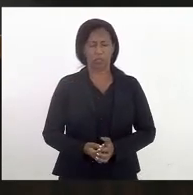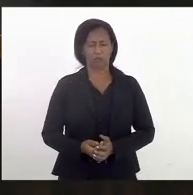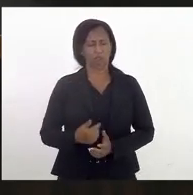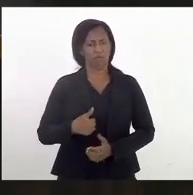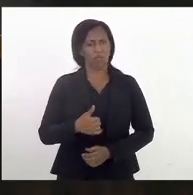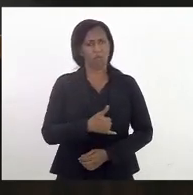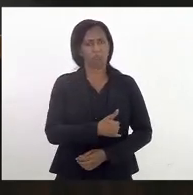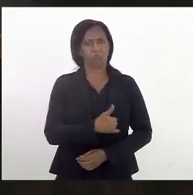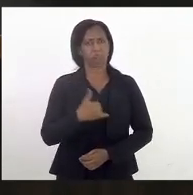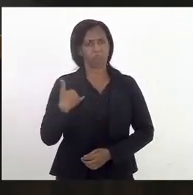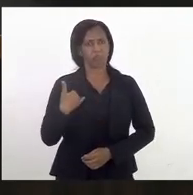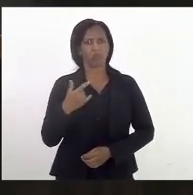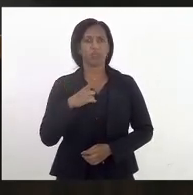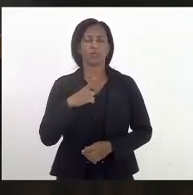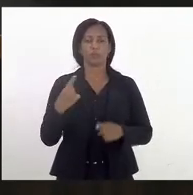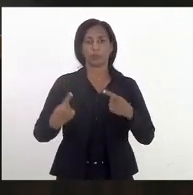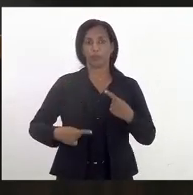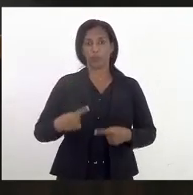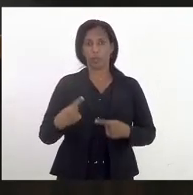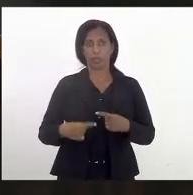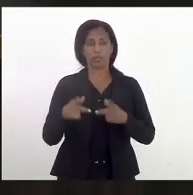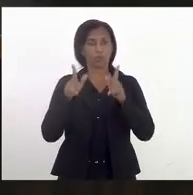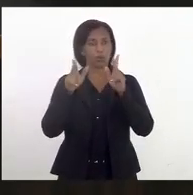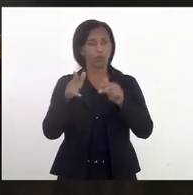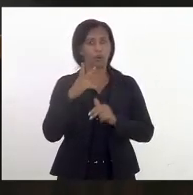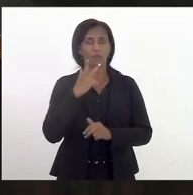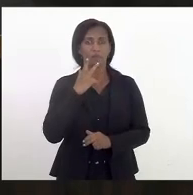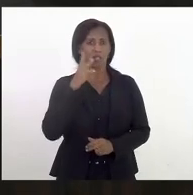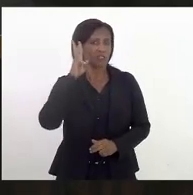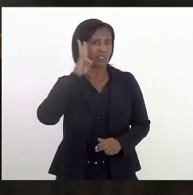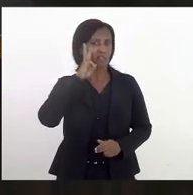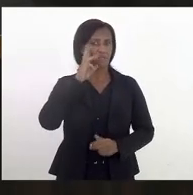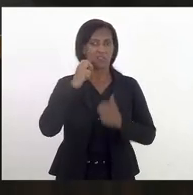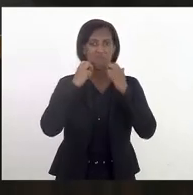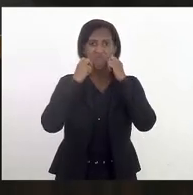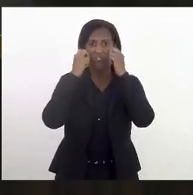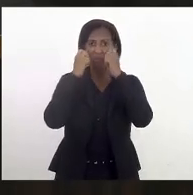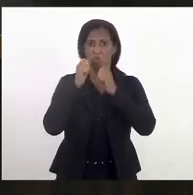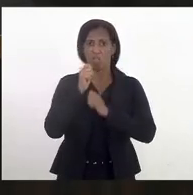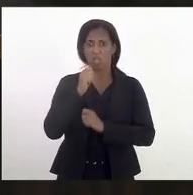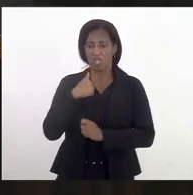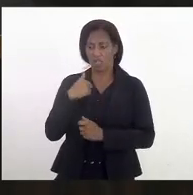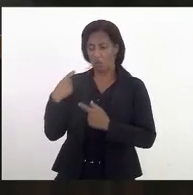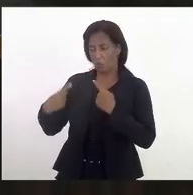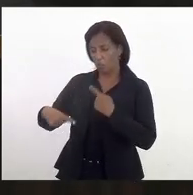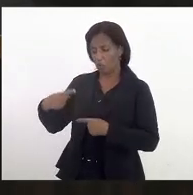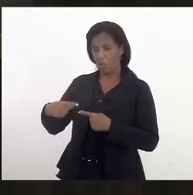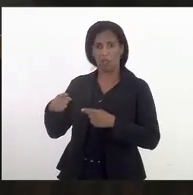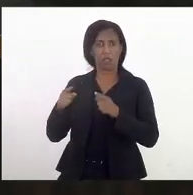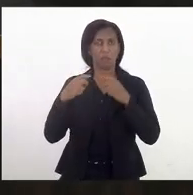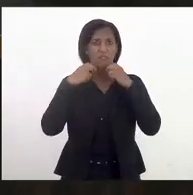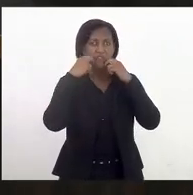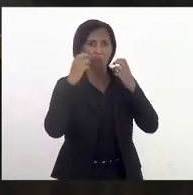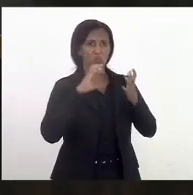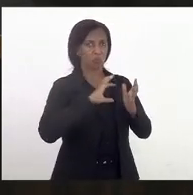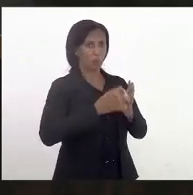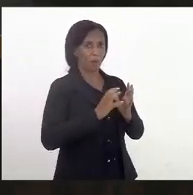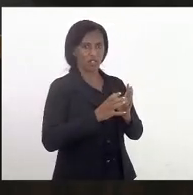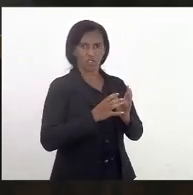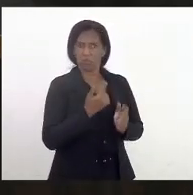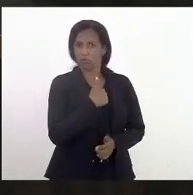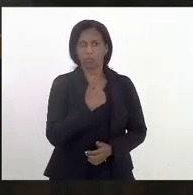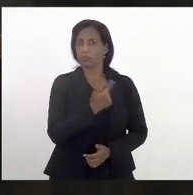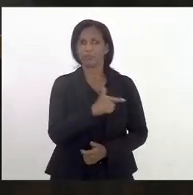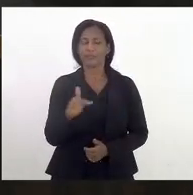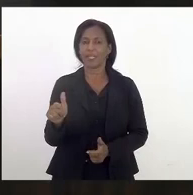político como eu disse aqui no na terça-feira não tenho vergonha de ser político e nem vergonha do meu partido mas a gente